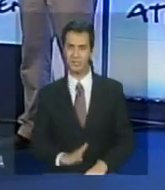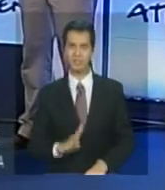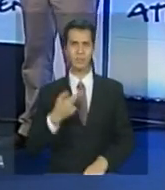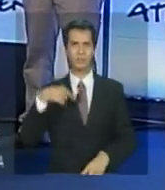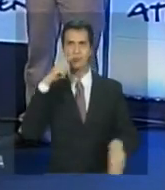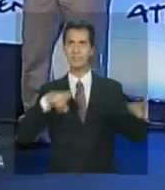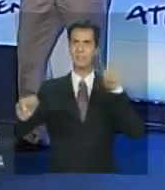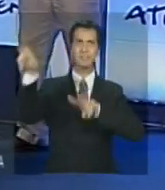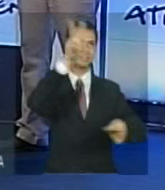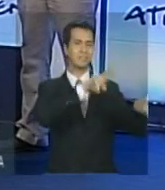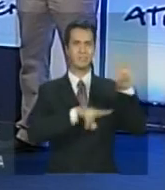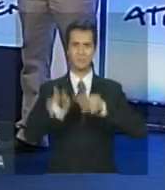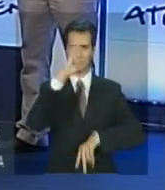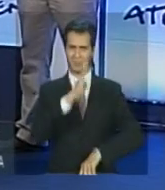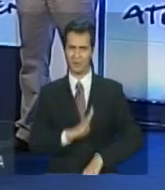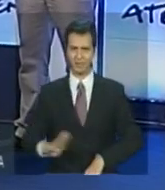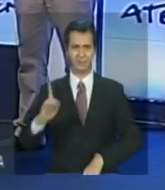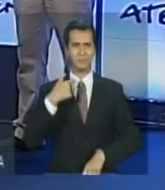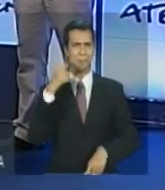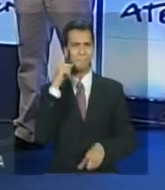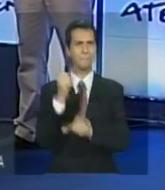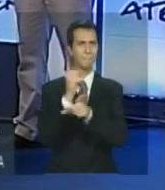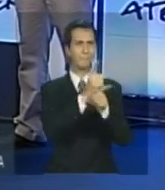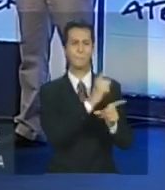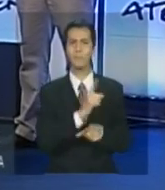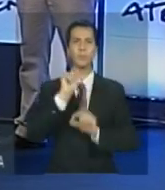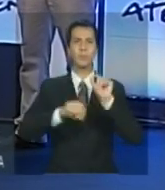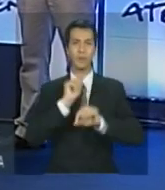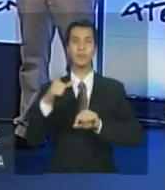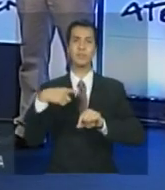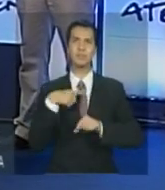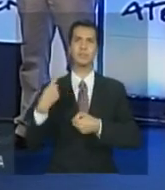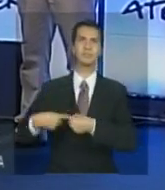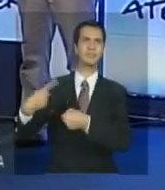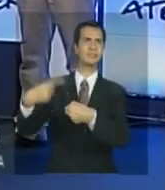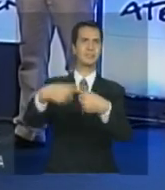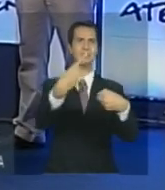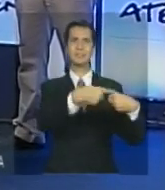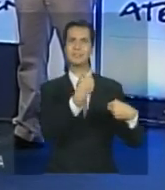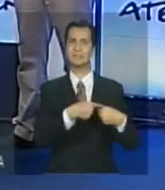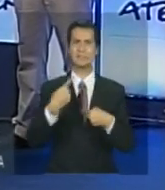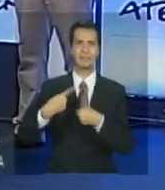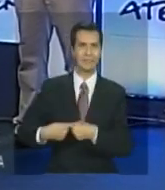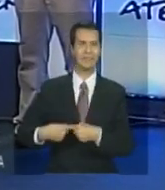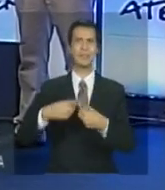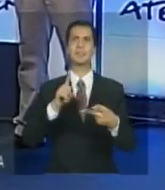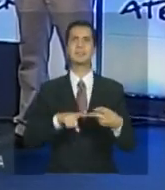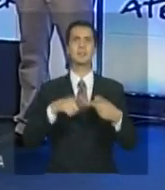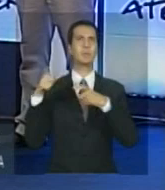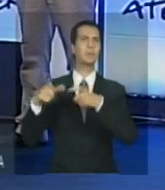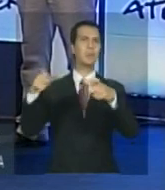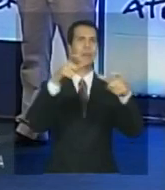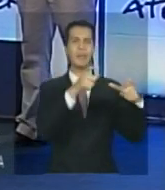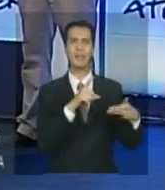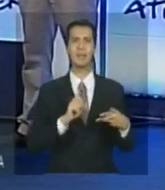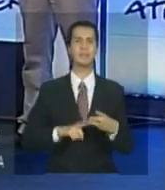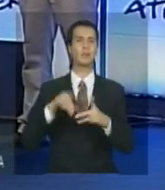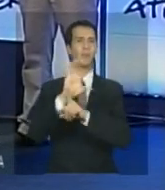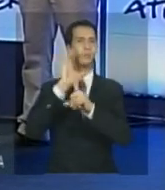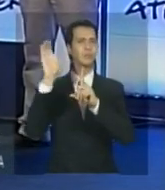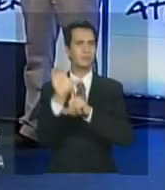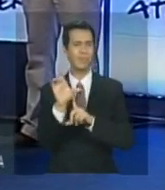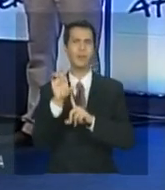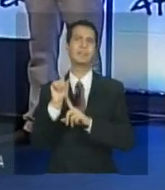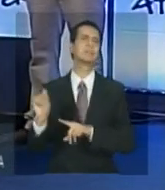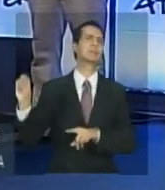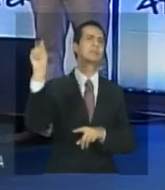uma radiografia dela, nós vamos ver várias cidades, vários bairros, várias